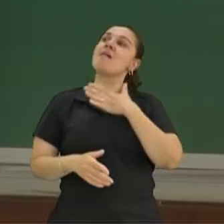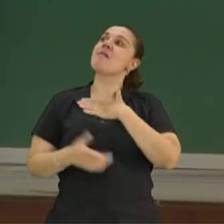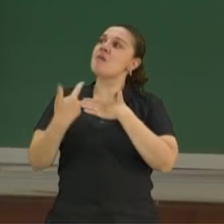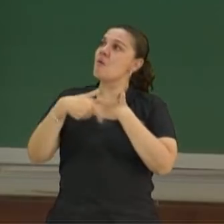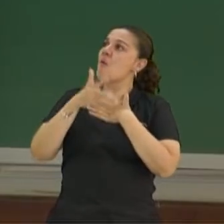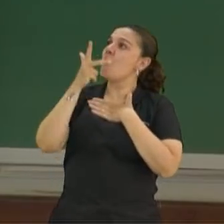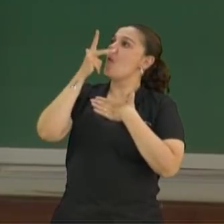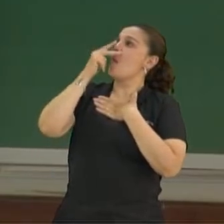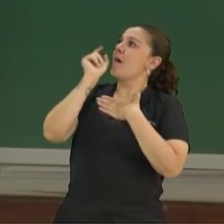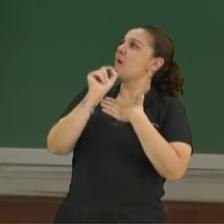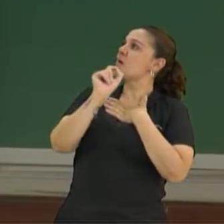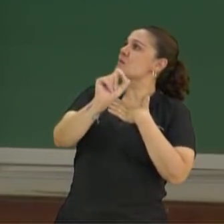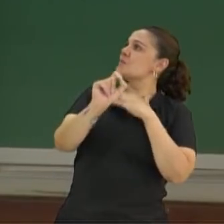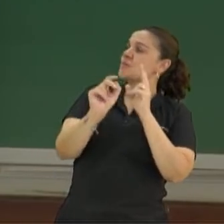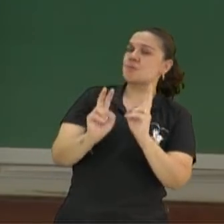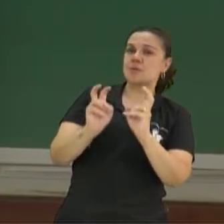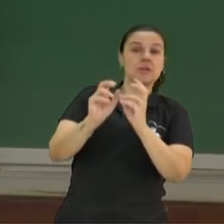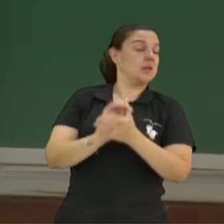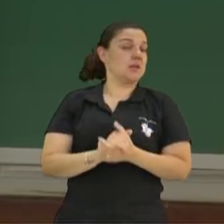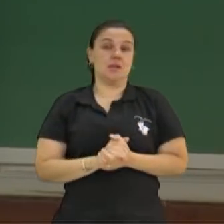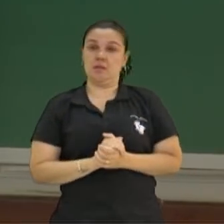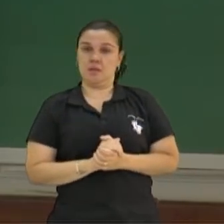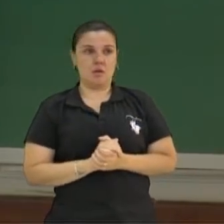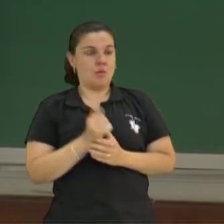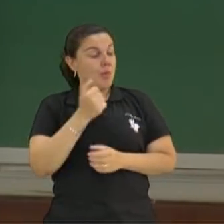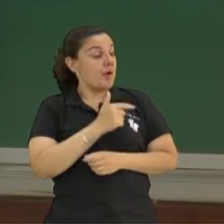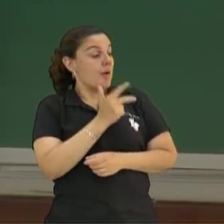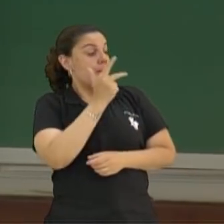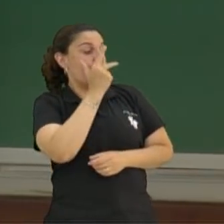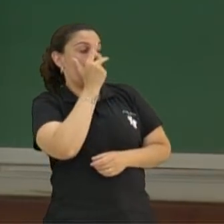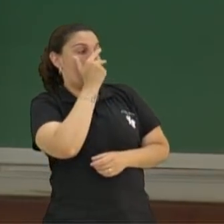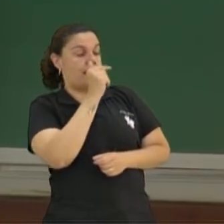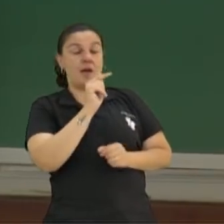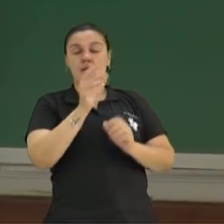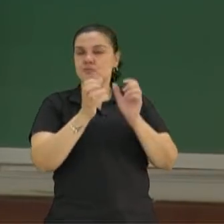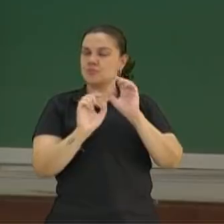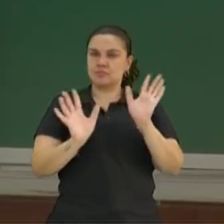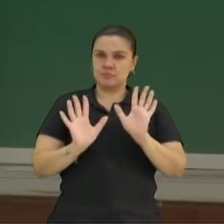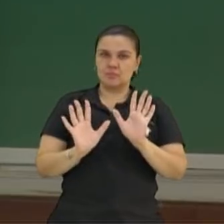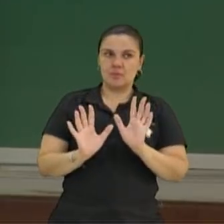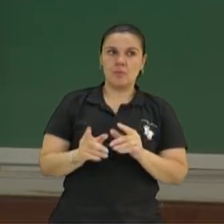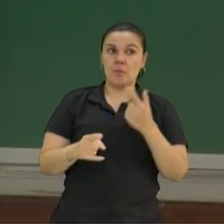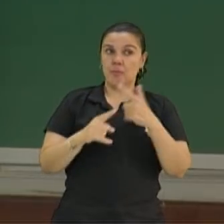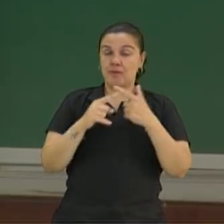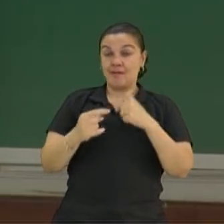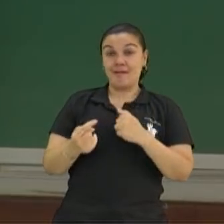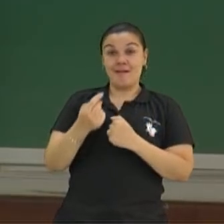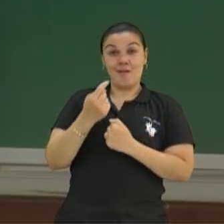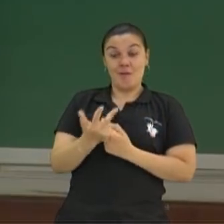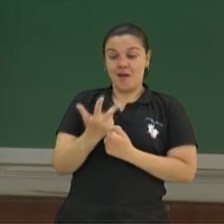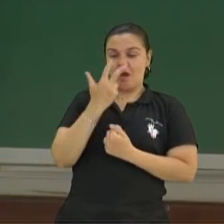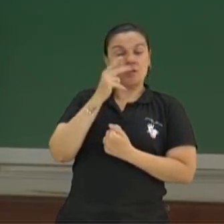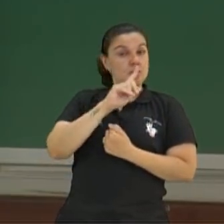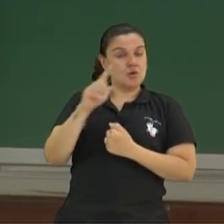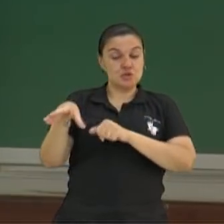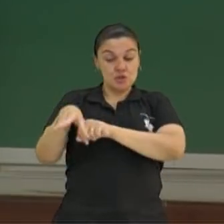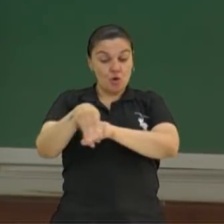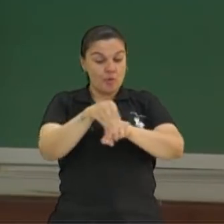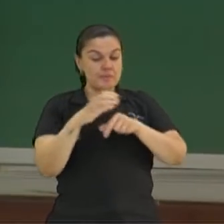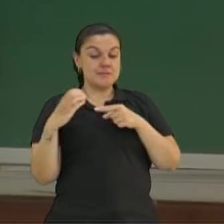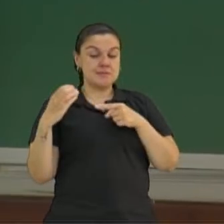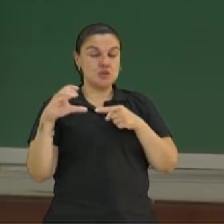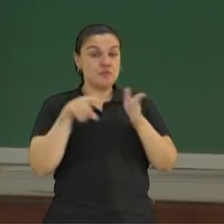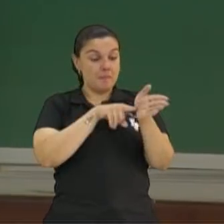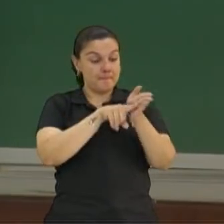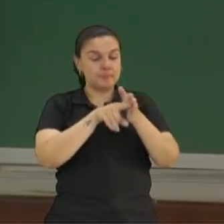acho que determinado assunto é assim, eu acho que a cartografia, não. Por quê? Nós estamos trabalhando com conhecimento